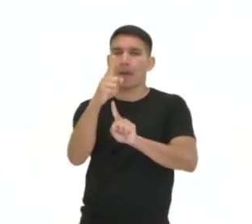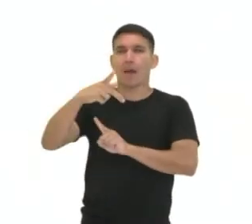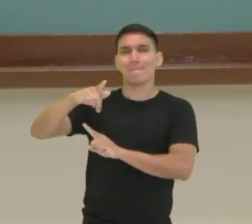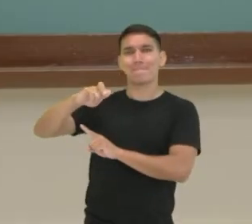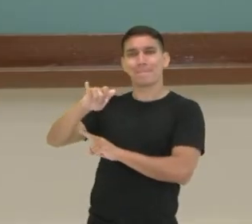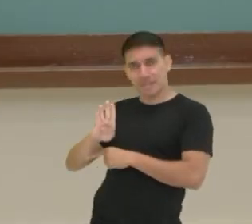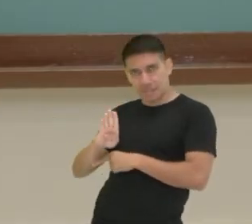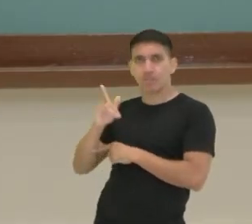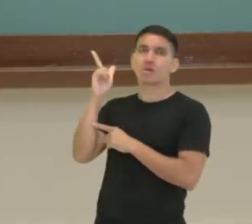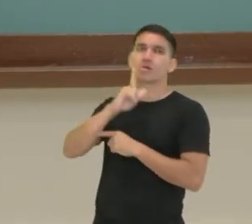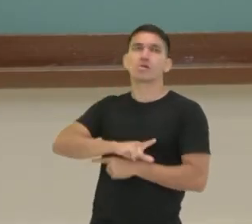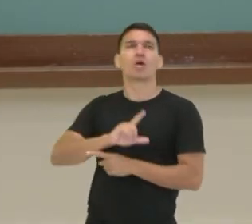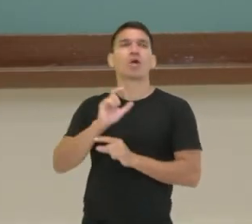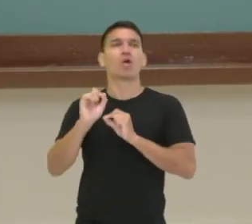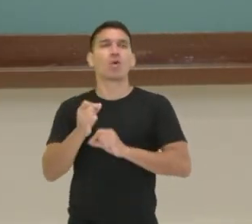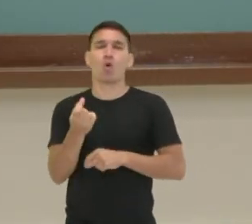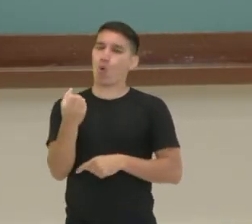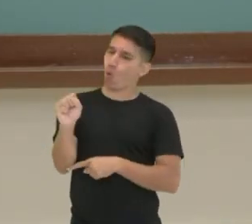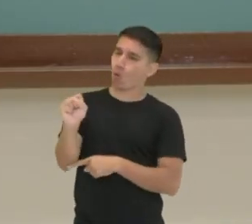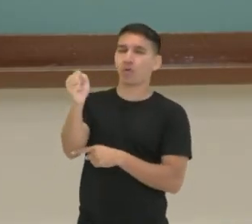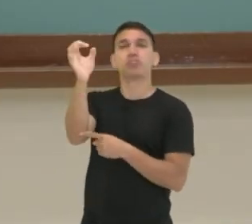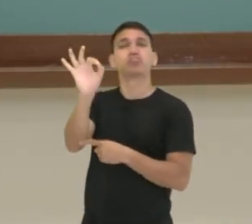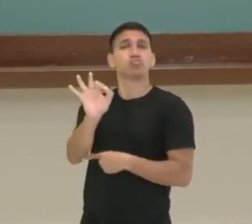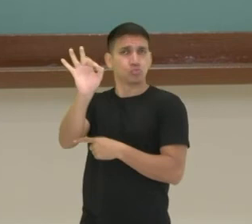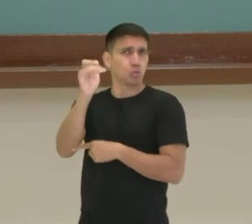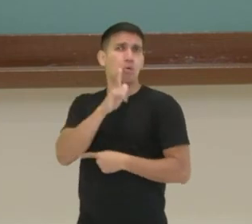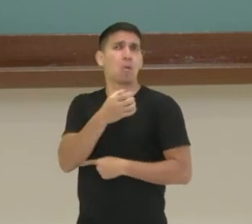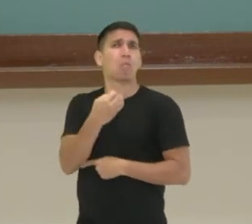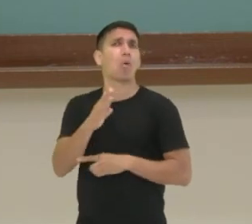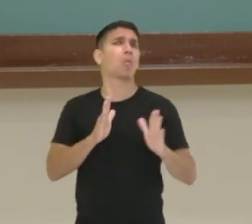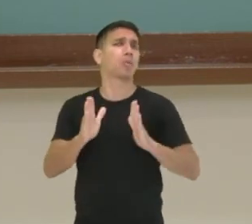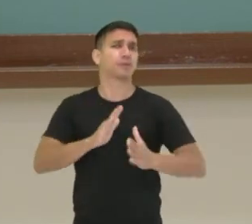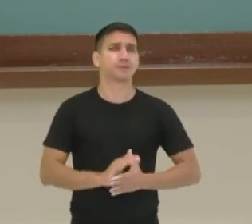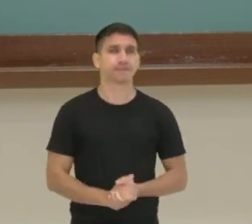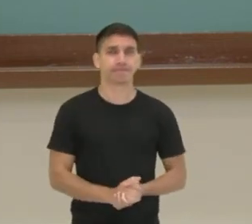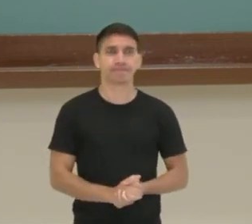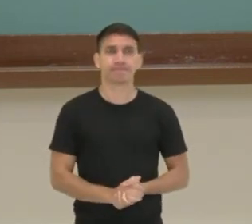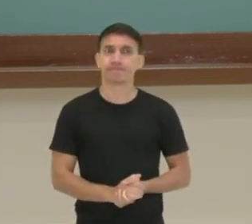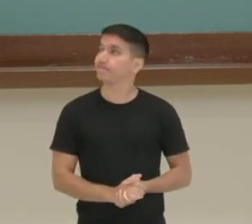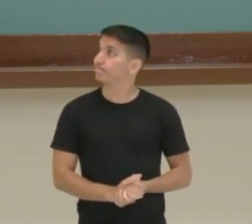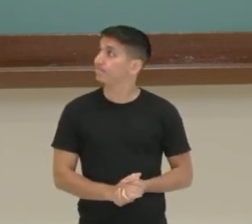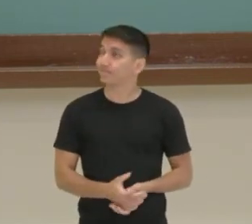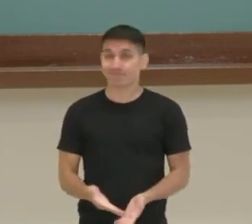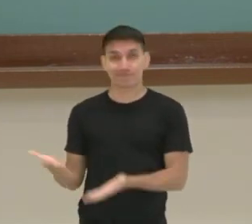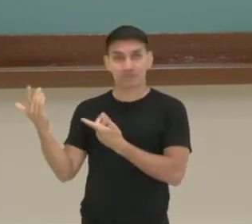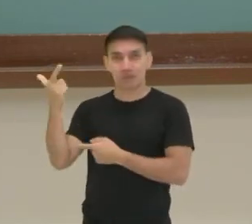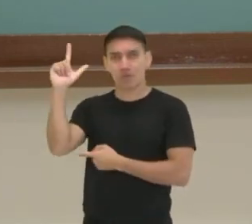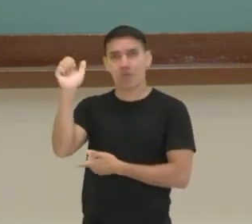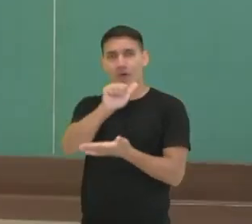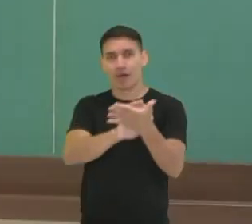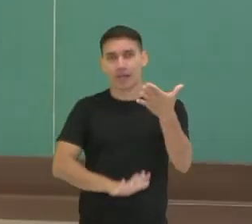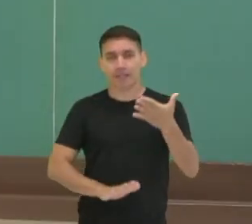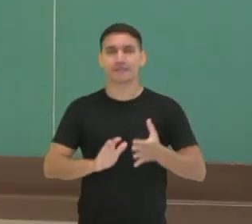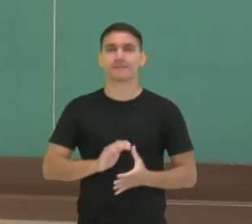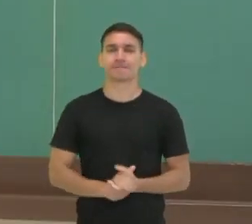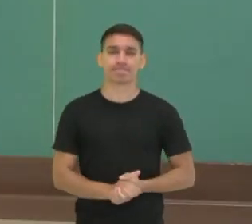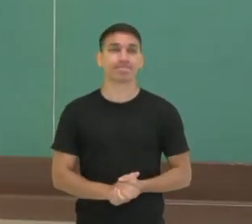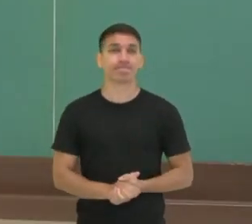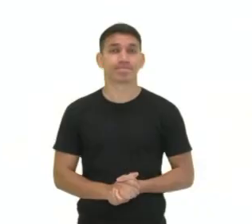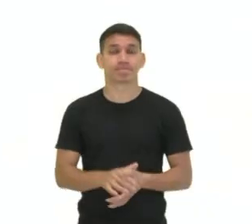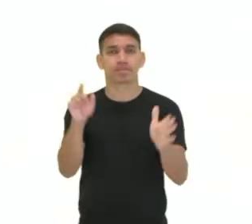8%, um crescimento bastante expressivo para a época. Então vamos para a nossa próxima